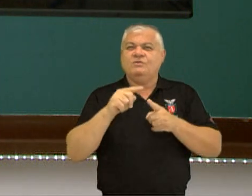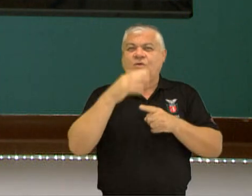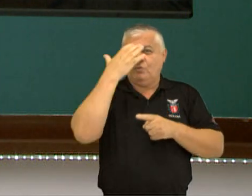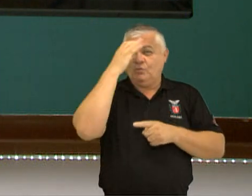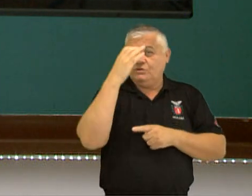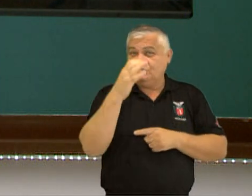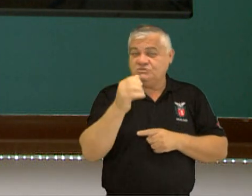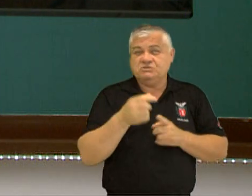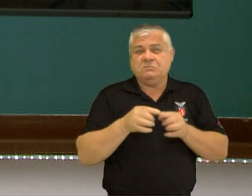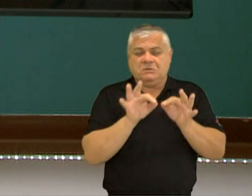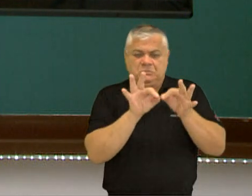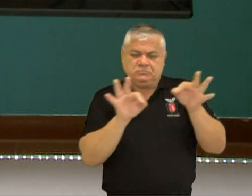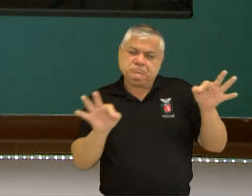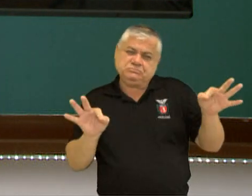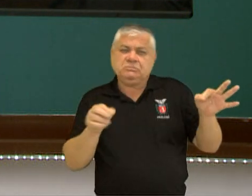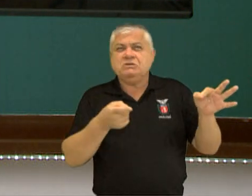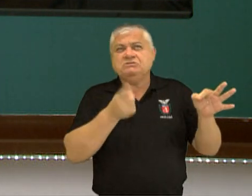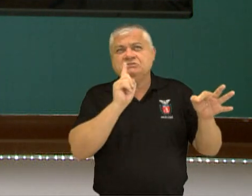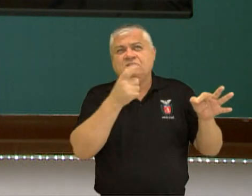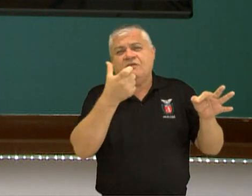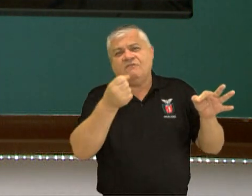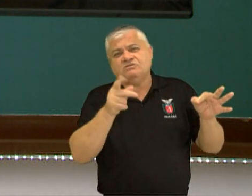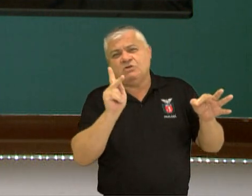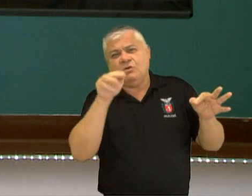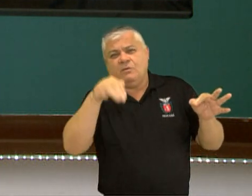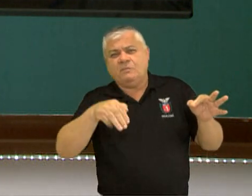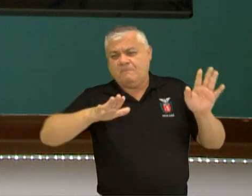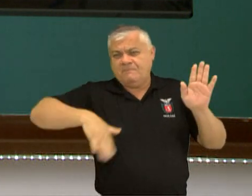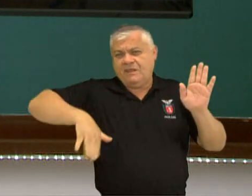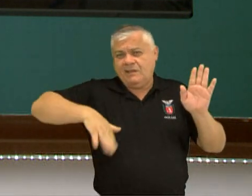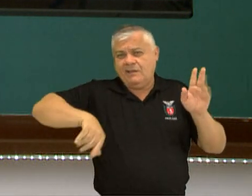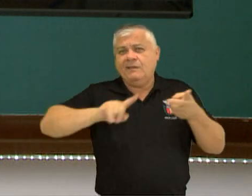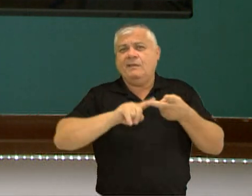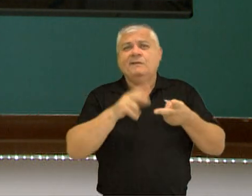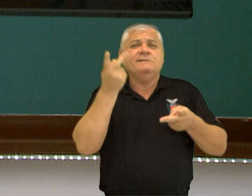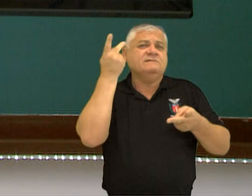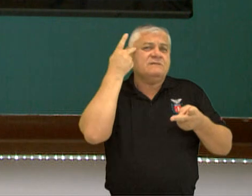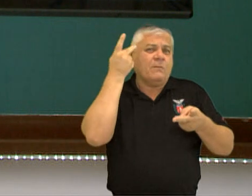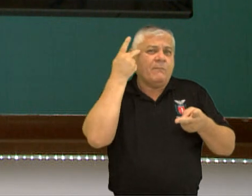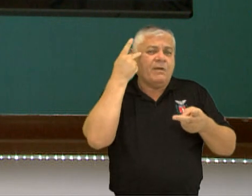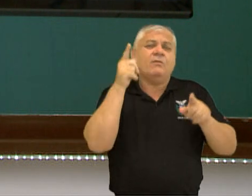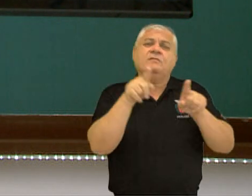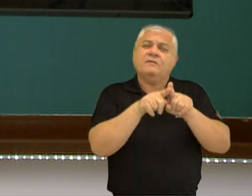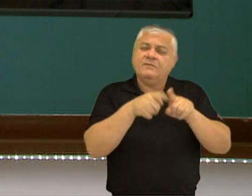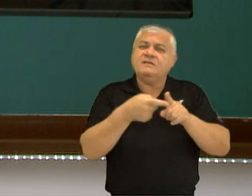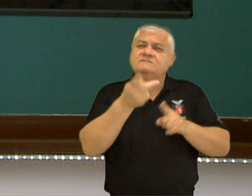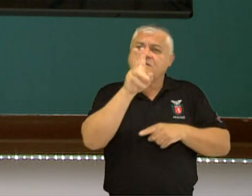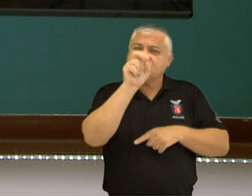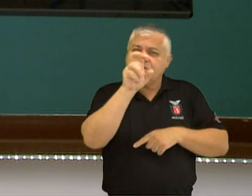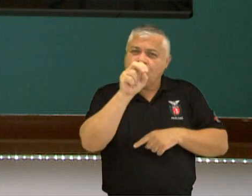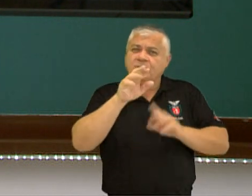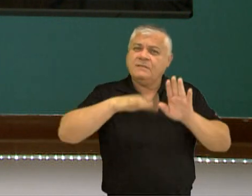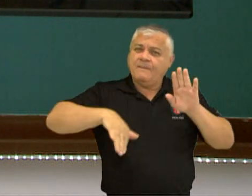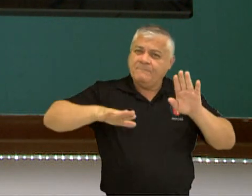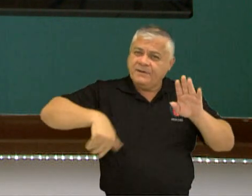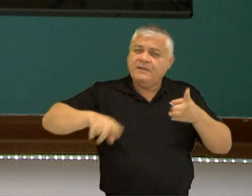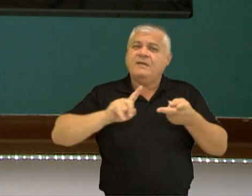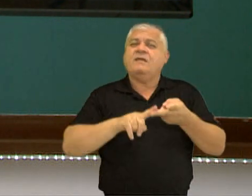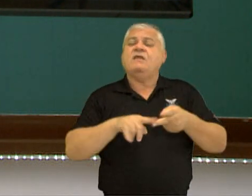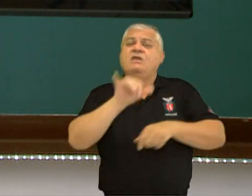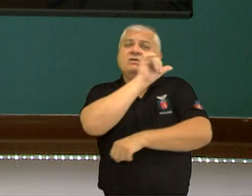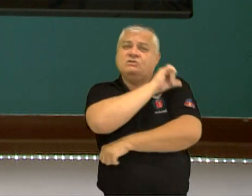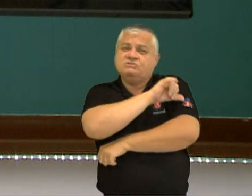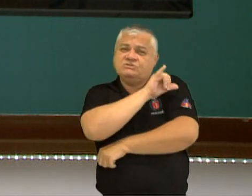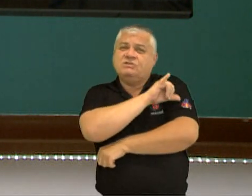uma distância de aproximadamente 120 km do litoral. Nós temos São Paulo, com aproximadamente 150 km do litoral. Nós temos Rio